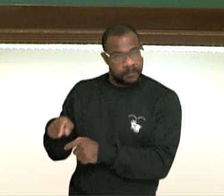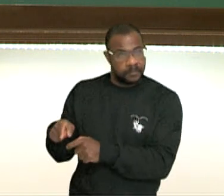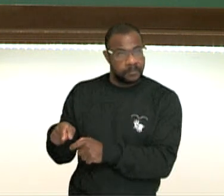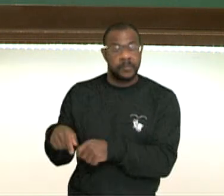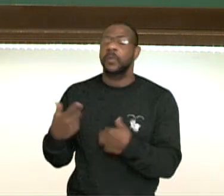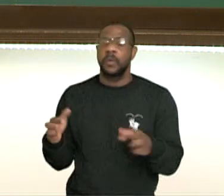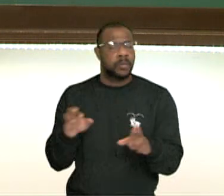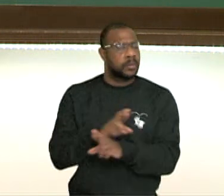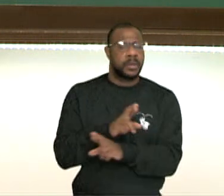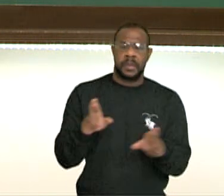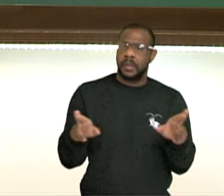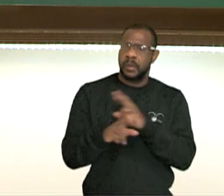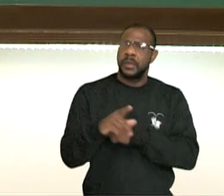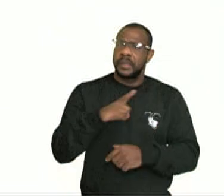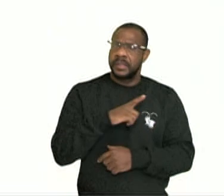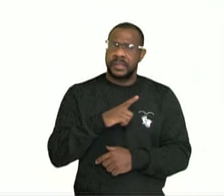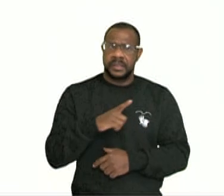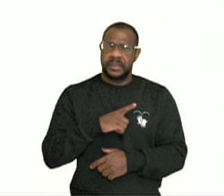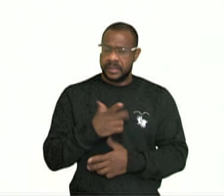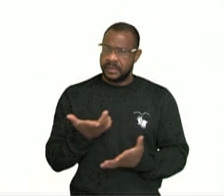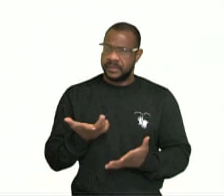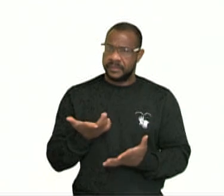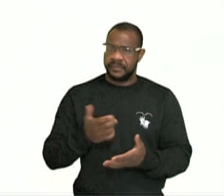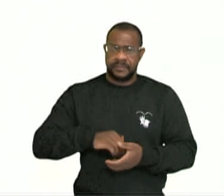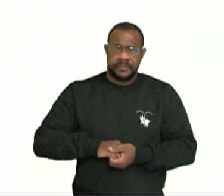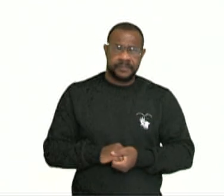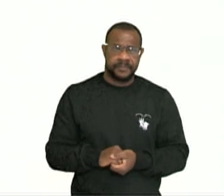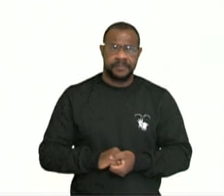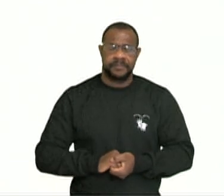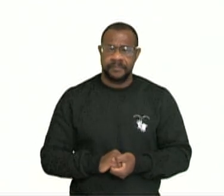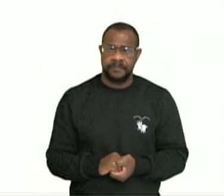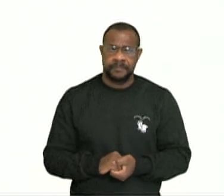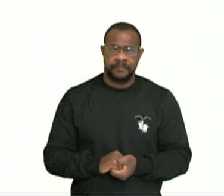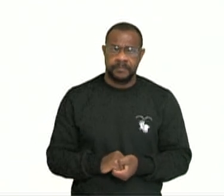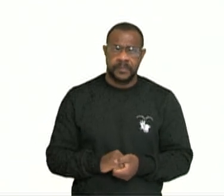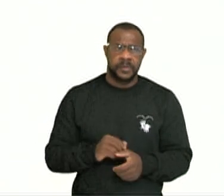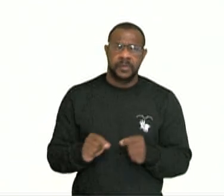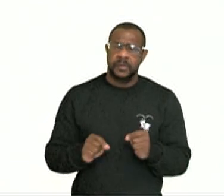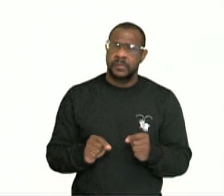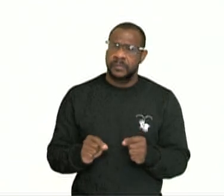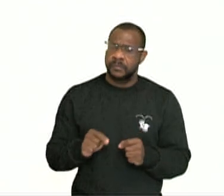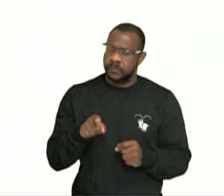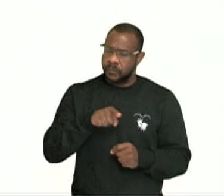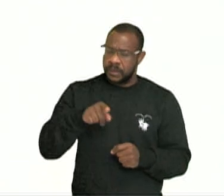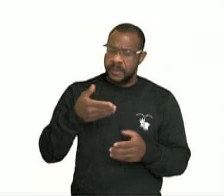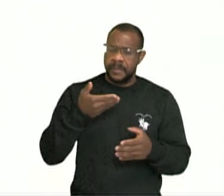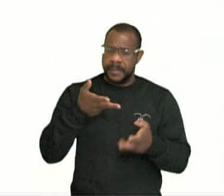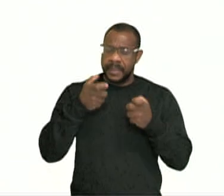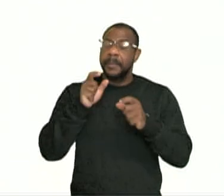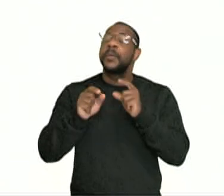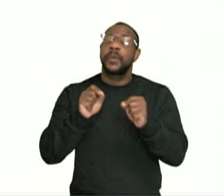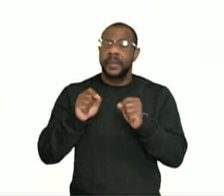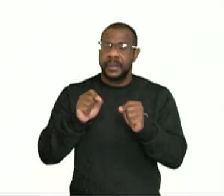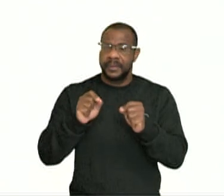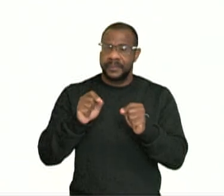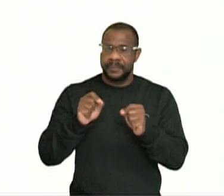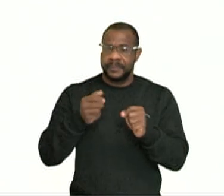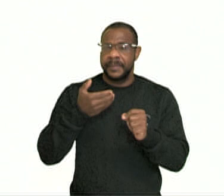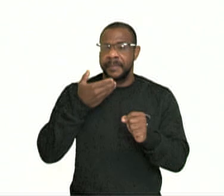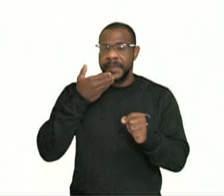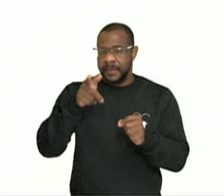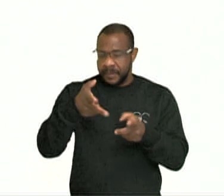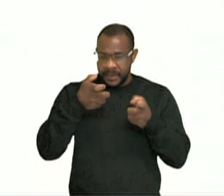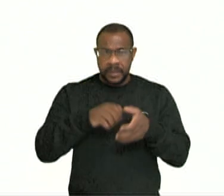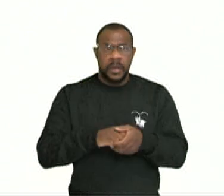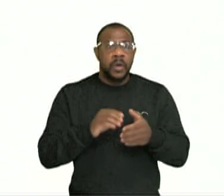Qual a relação estabelecida pelo operador argumentativo enquanto? O que eu quero que você perceba? O que enquanto